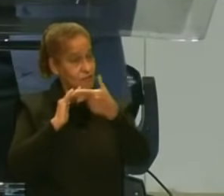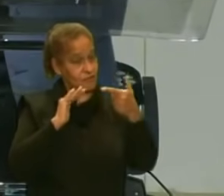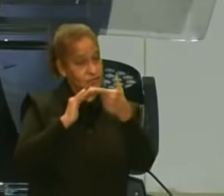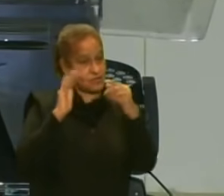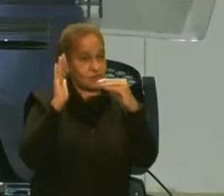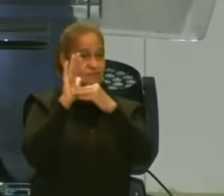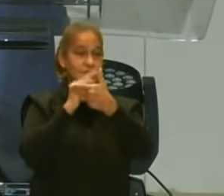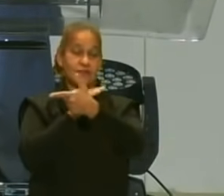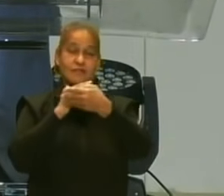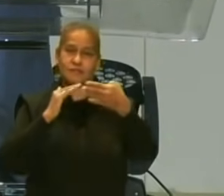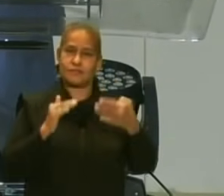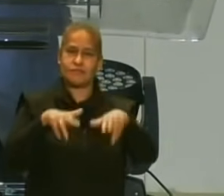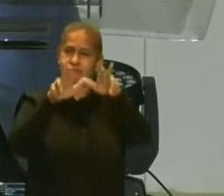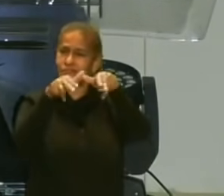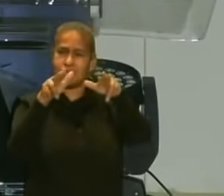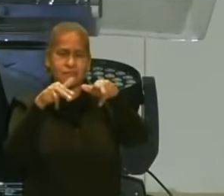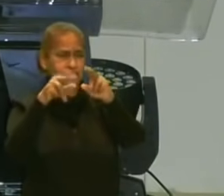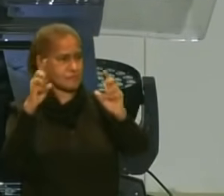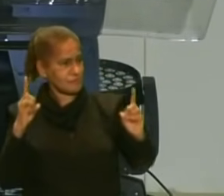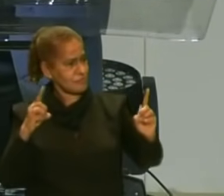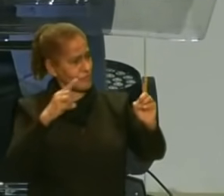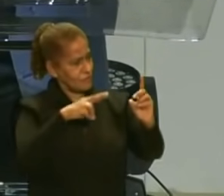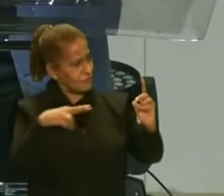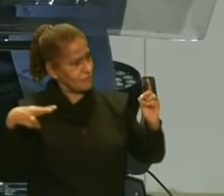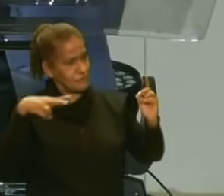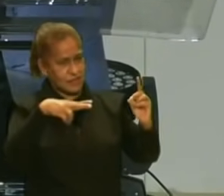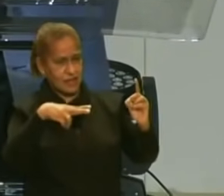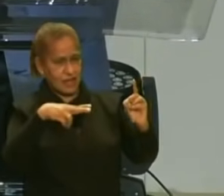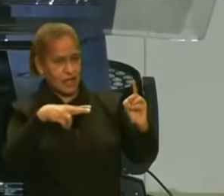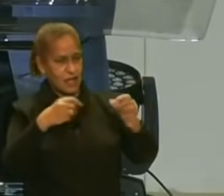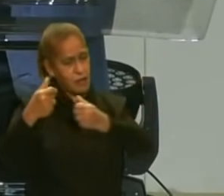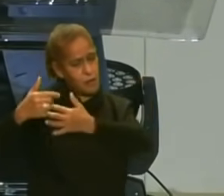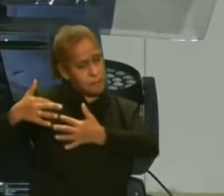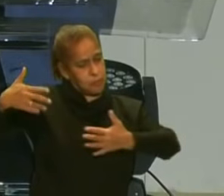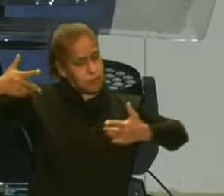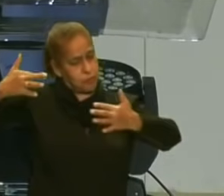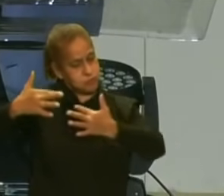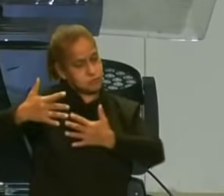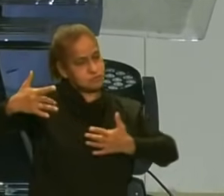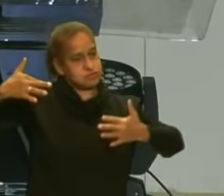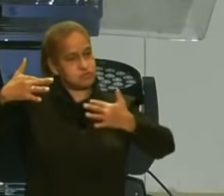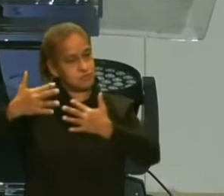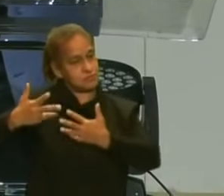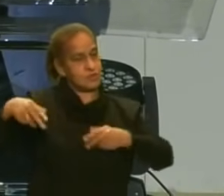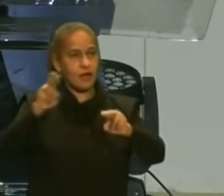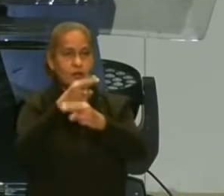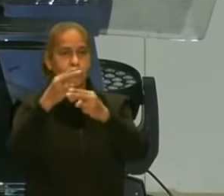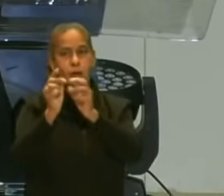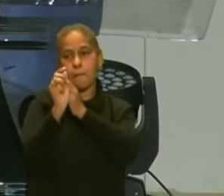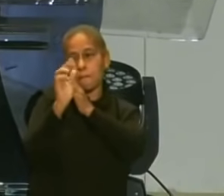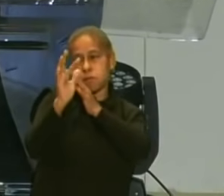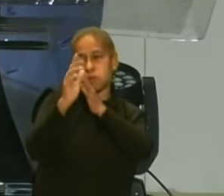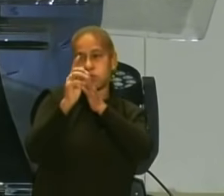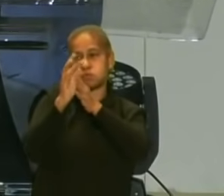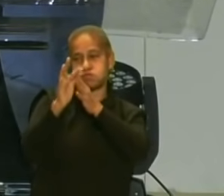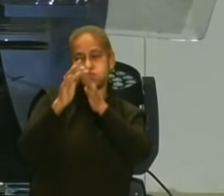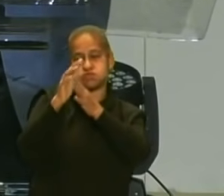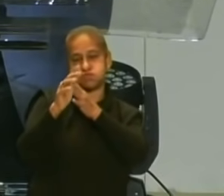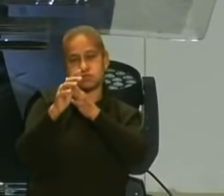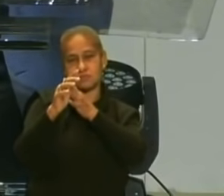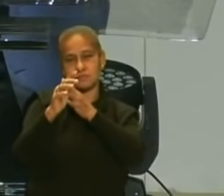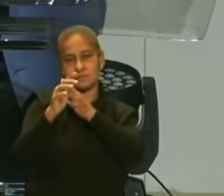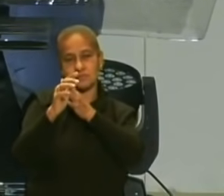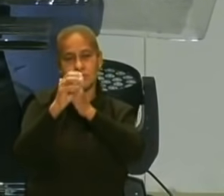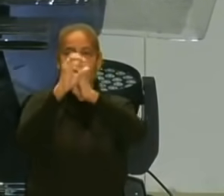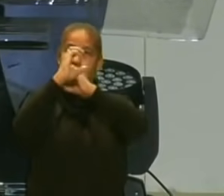nunca mais se ouvirá em seu meio o som dos arpistas, dos músicos, dos flautistas, dos tocadores